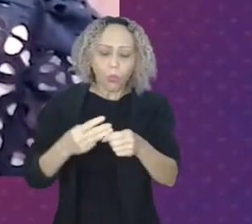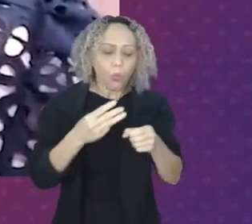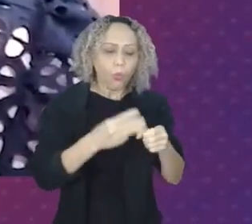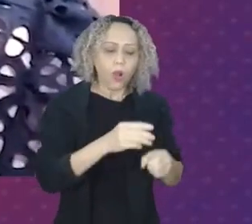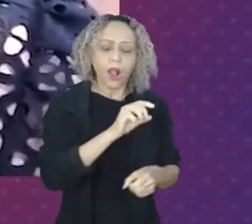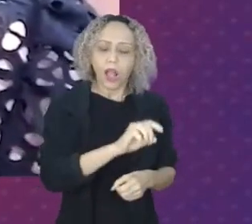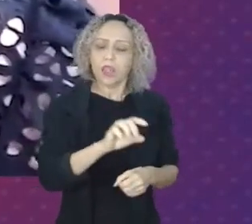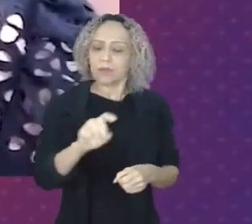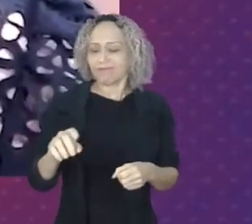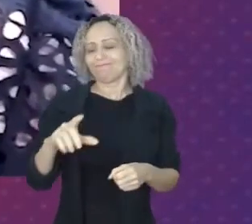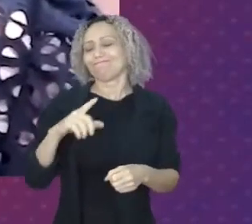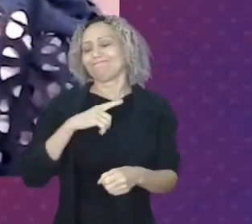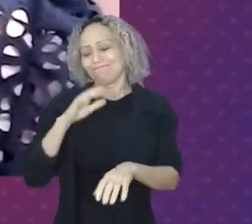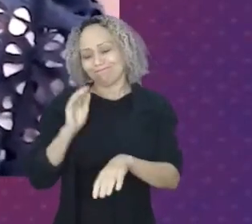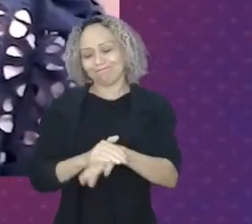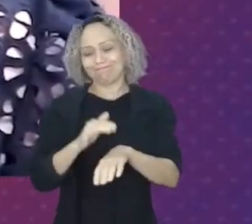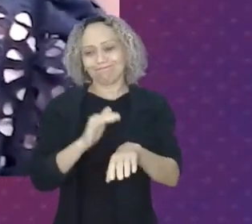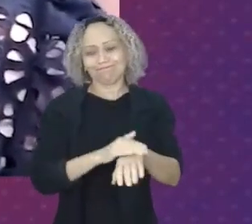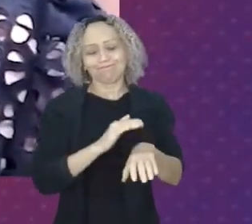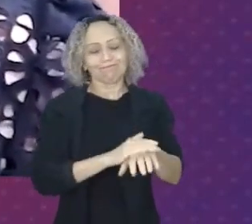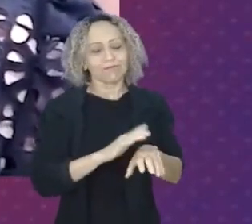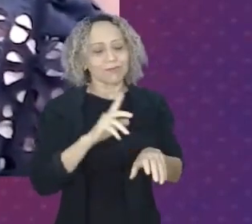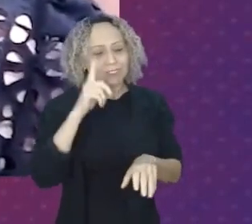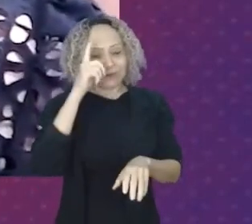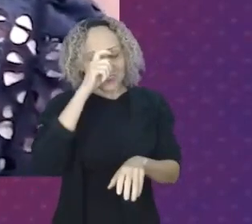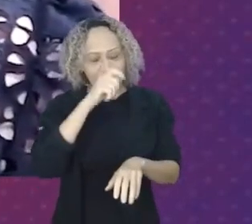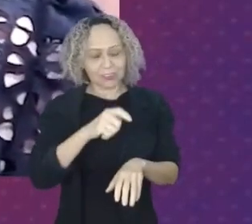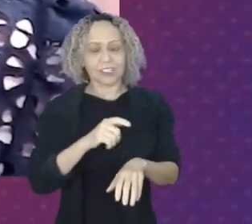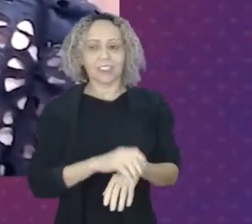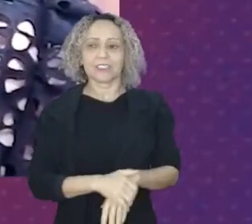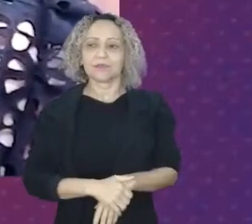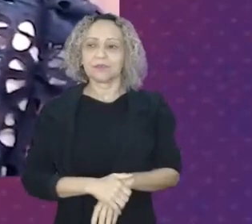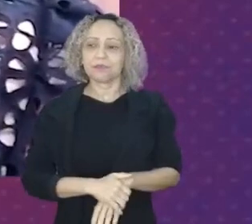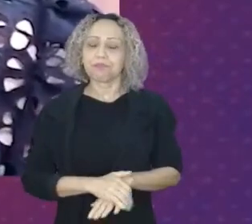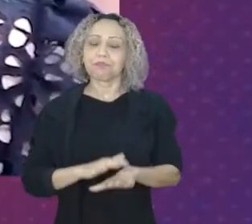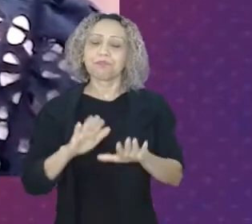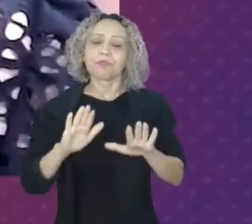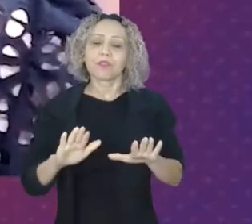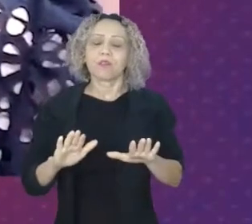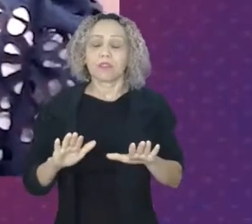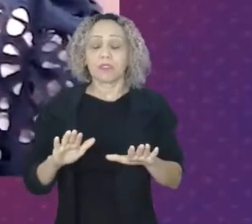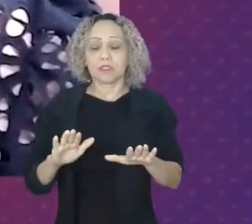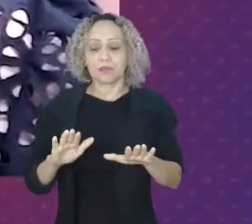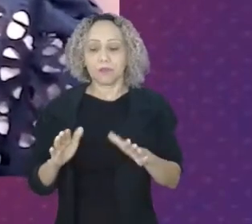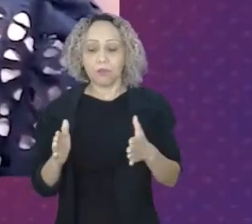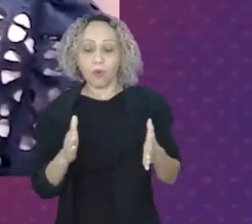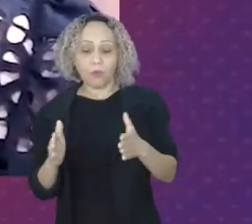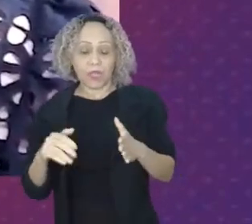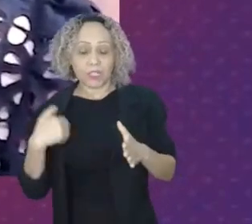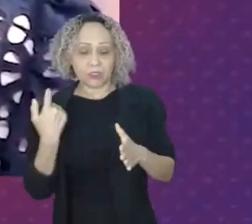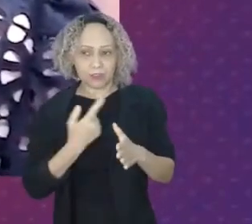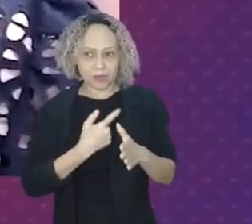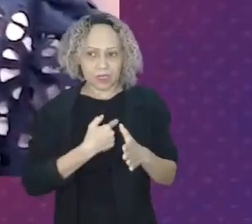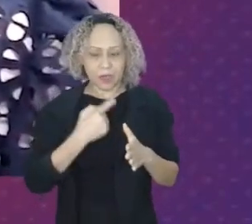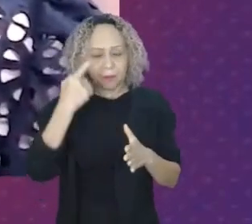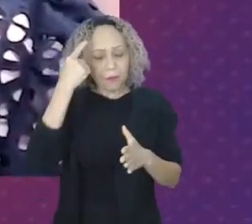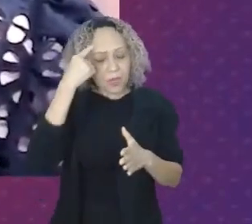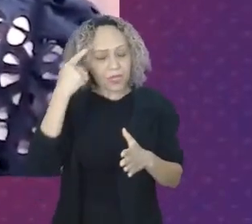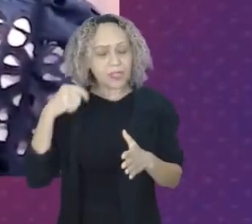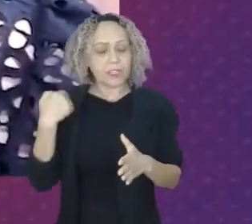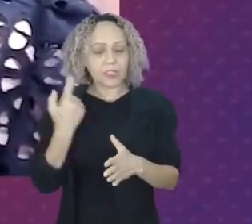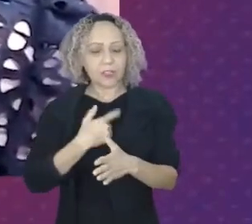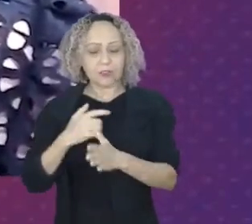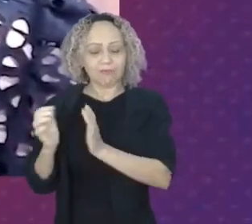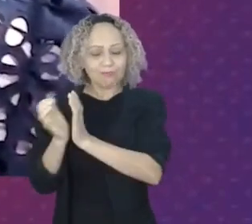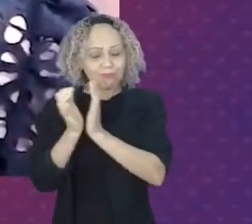sua dificuldade, né? Então, esse momento de você pensar junto, com a sua comunidade